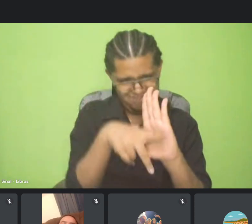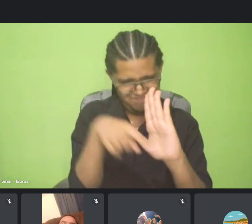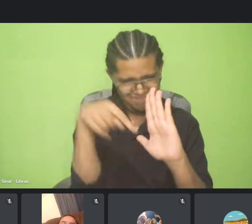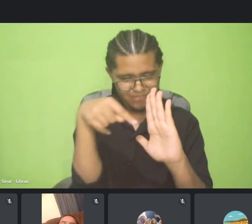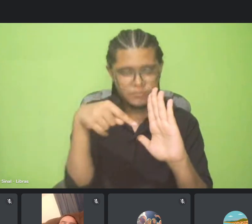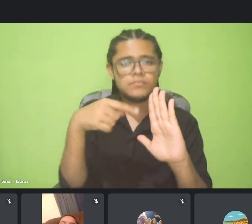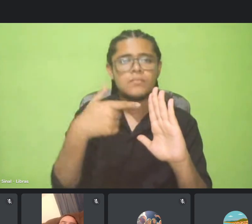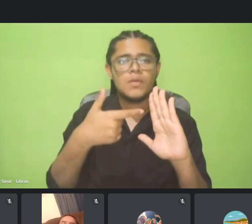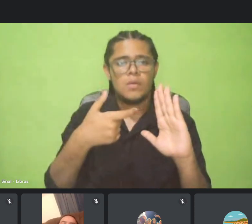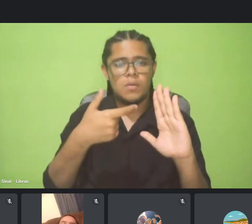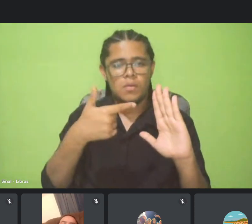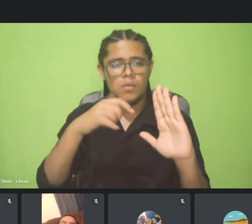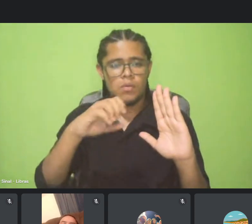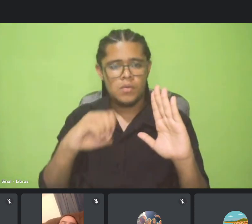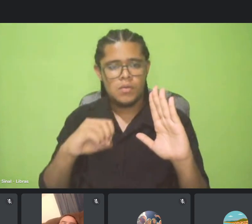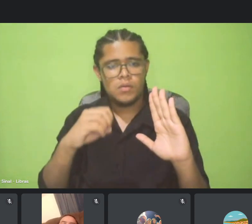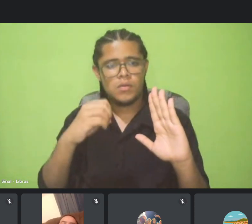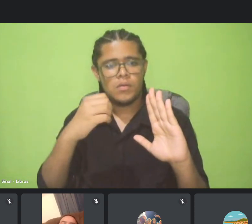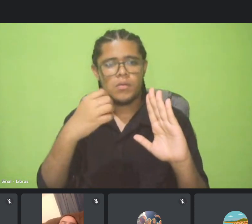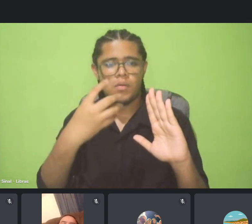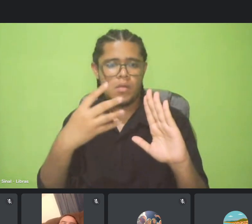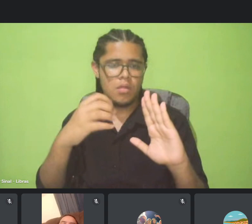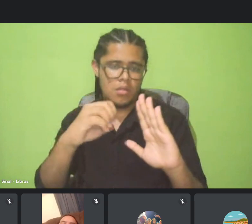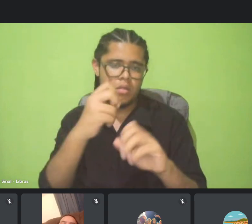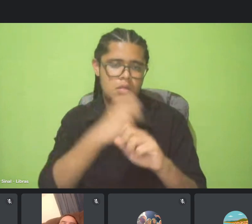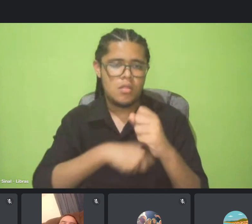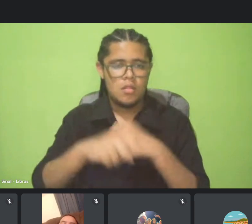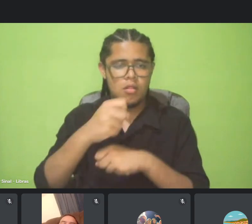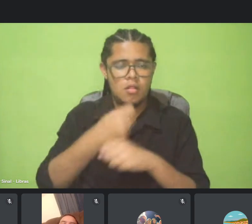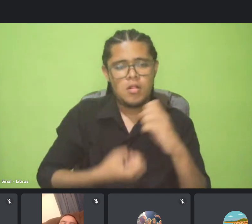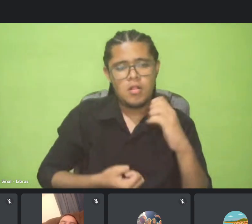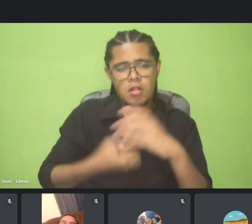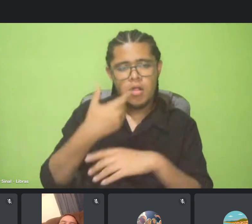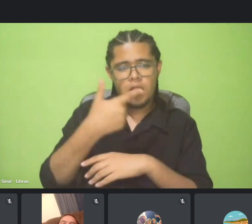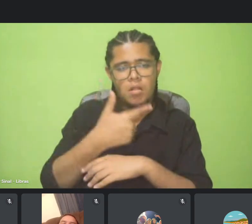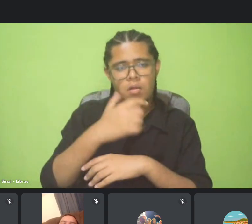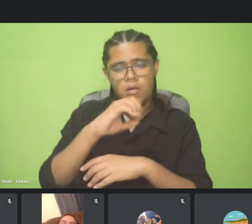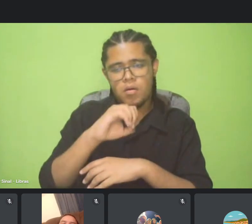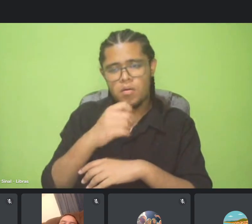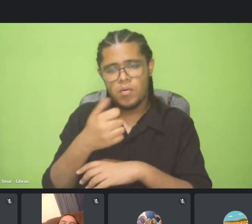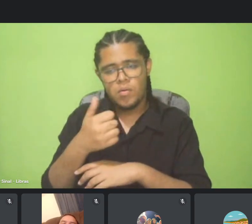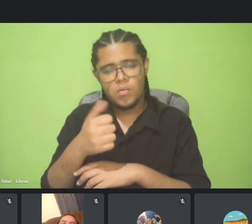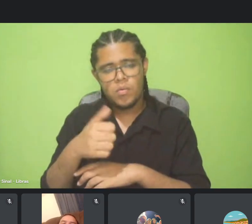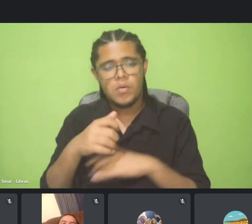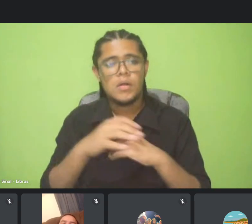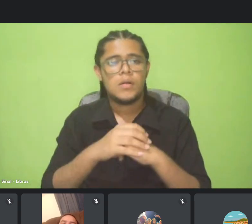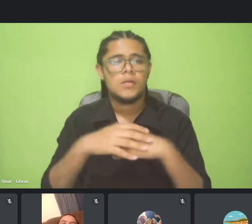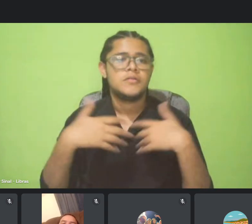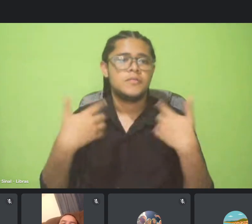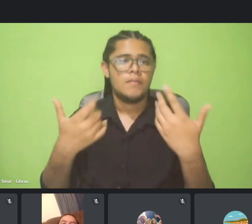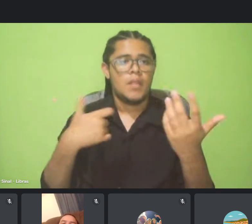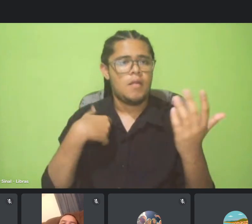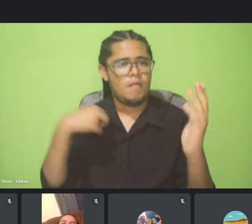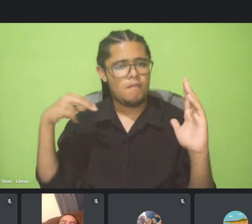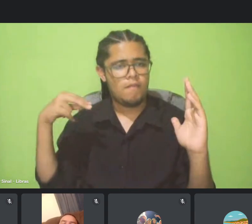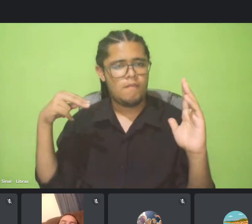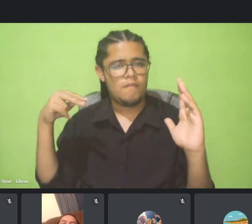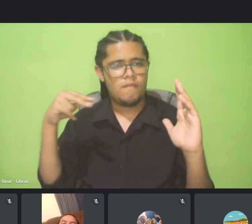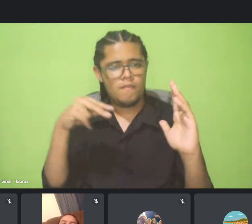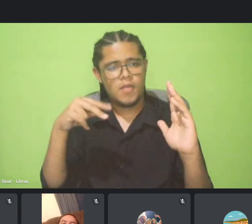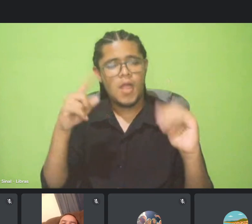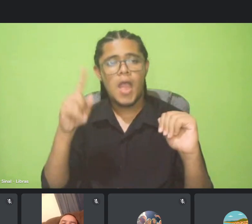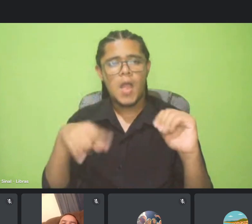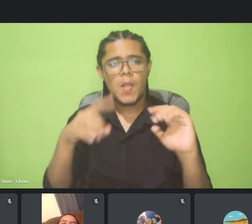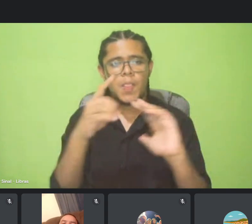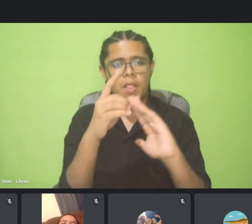isso, então, no decreto, aí eu tinha visto no de maço, né, decreto de fomento